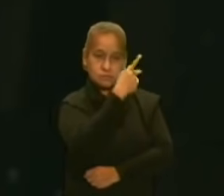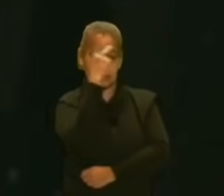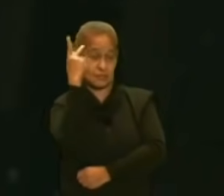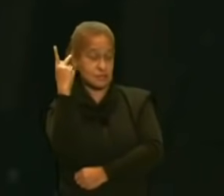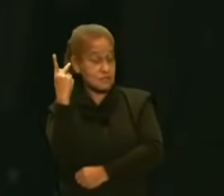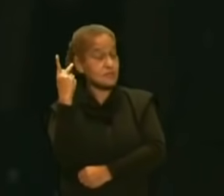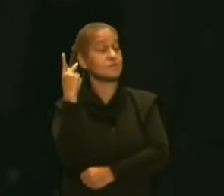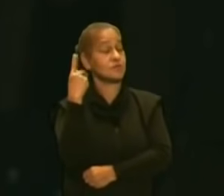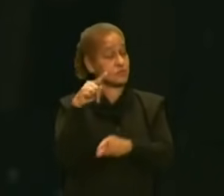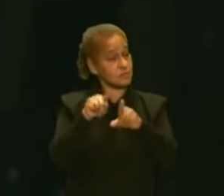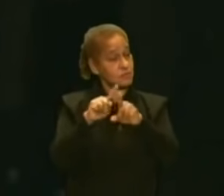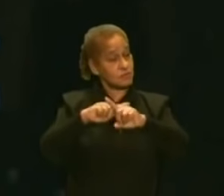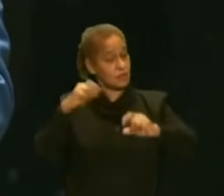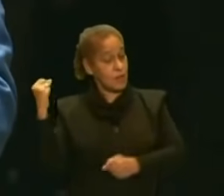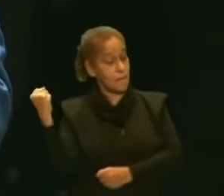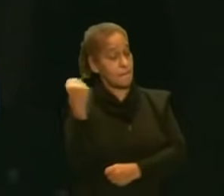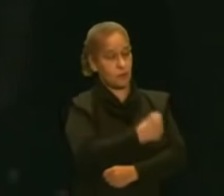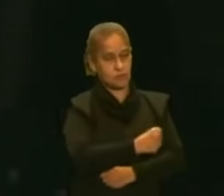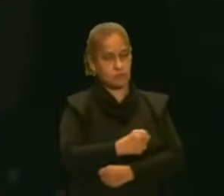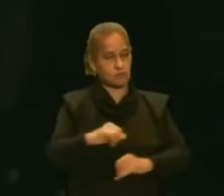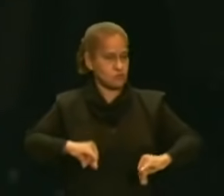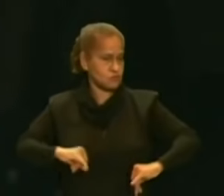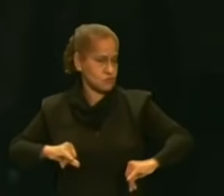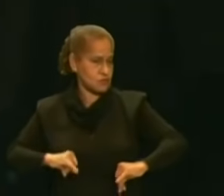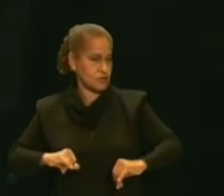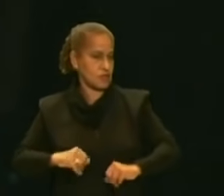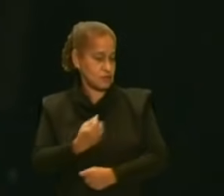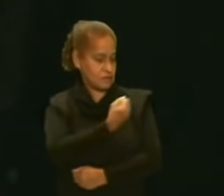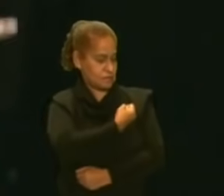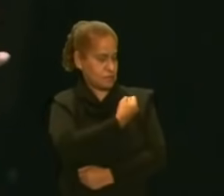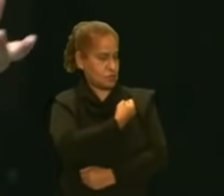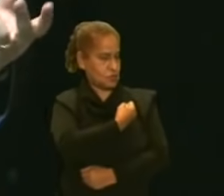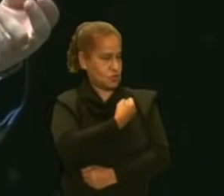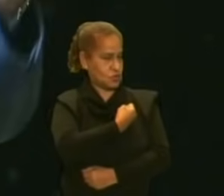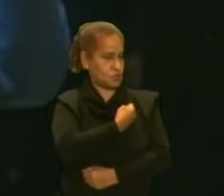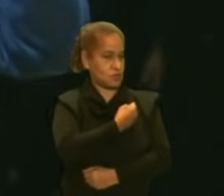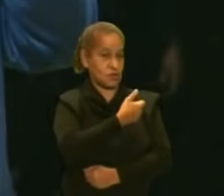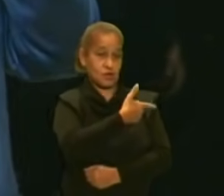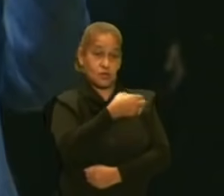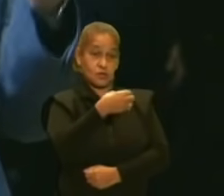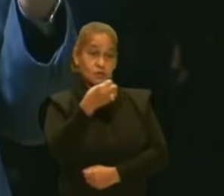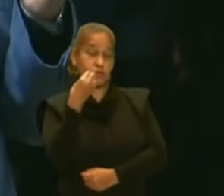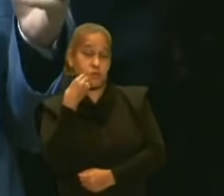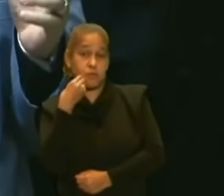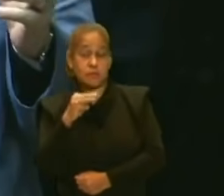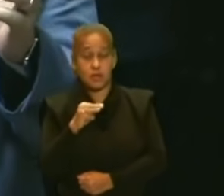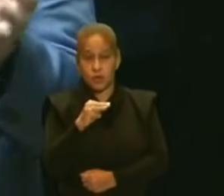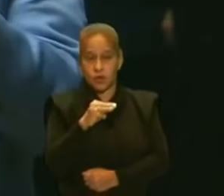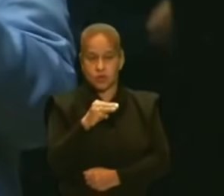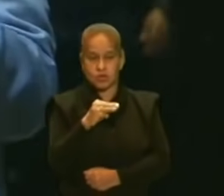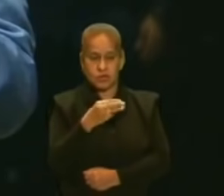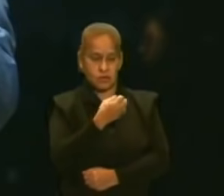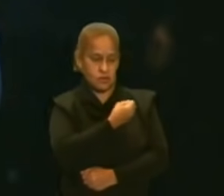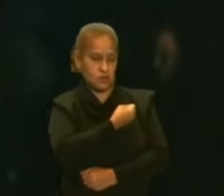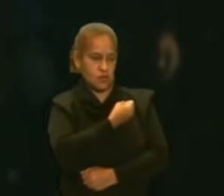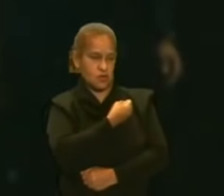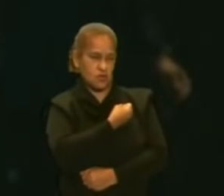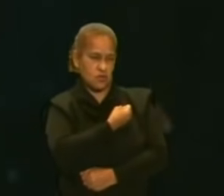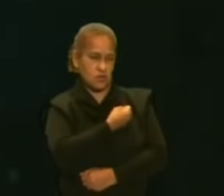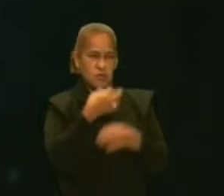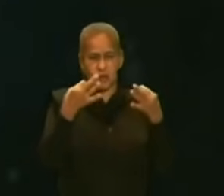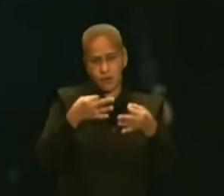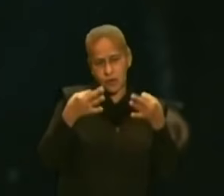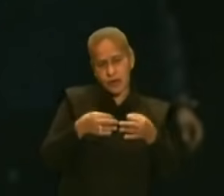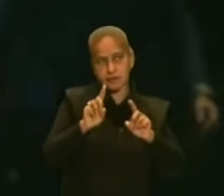atormentar, mas para matar. E o número que a gente leu, 200 milhões, ele não é um número correto, porque